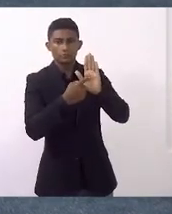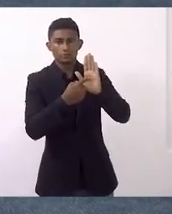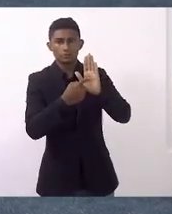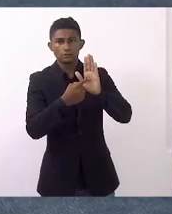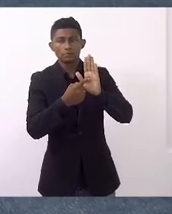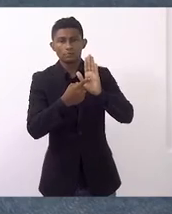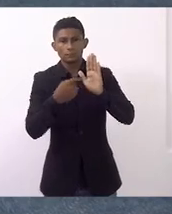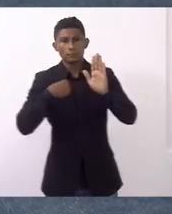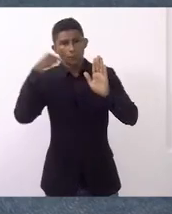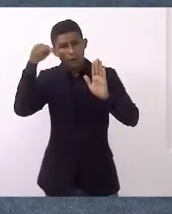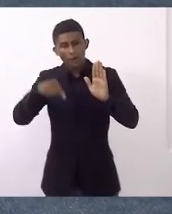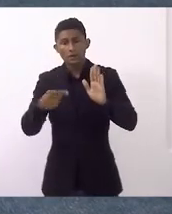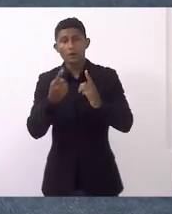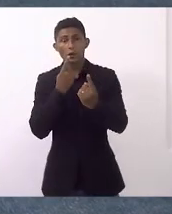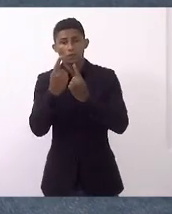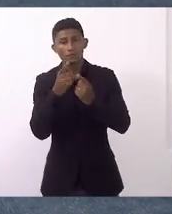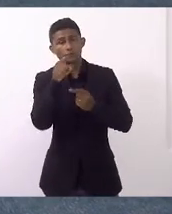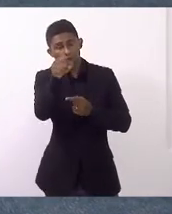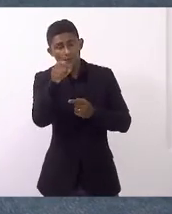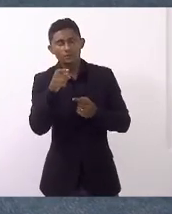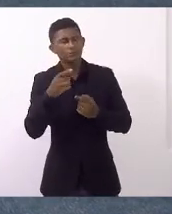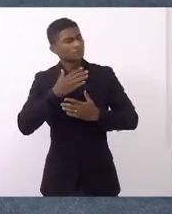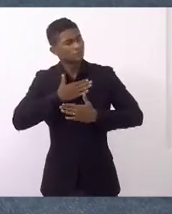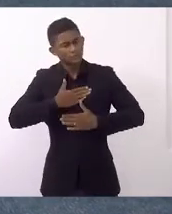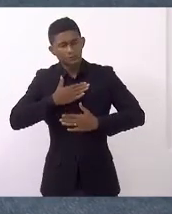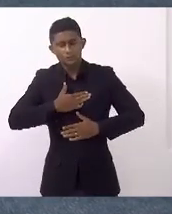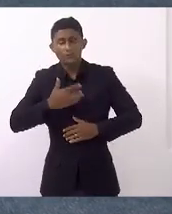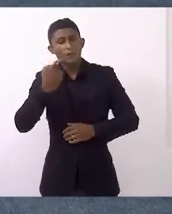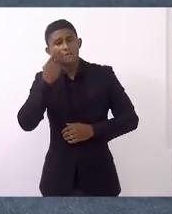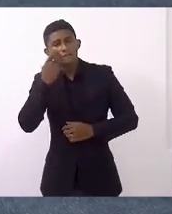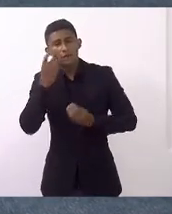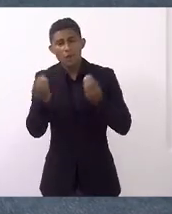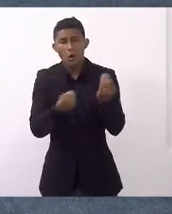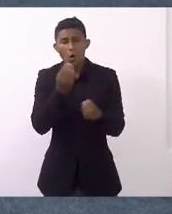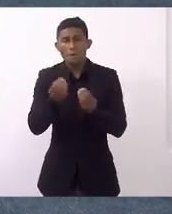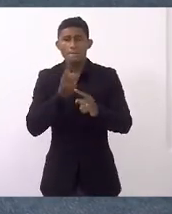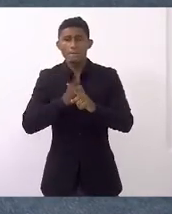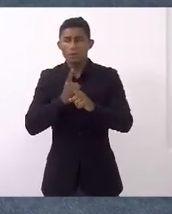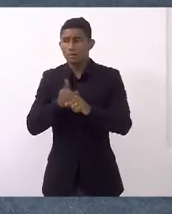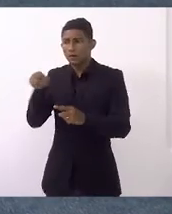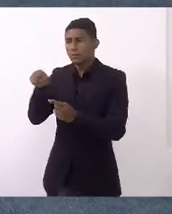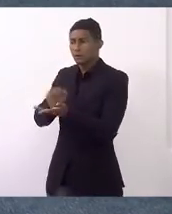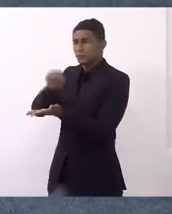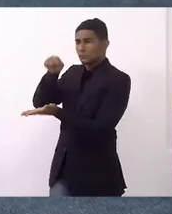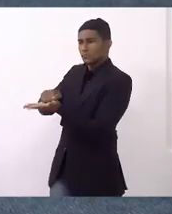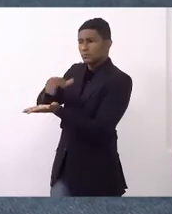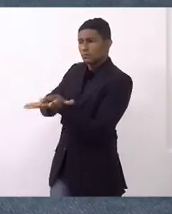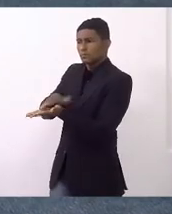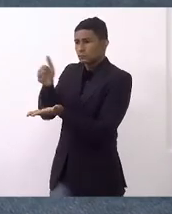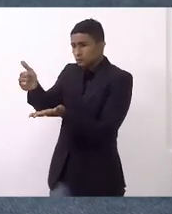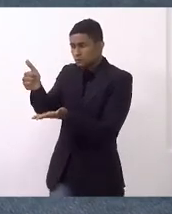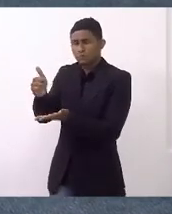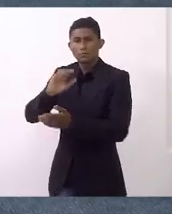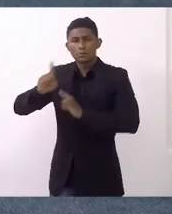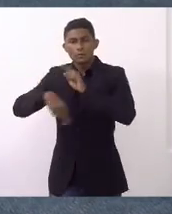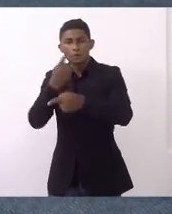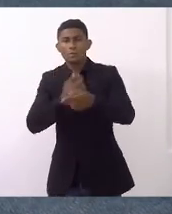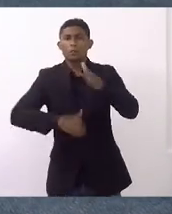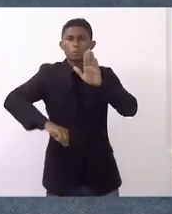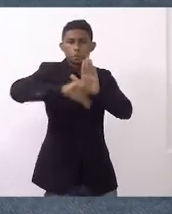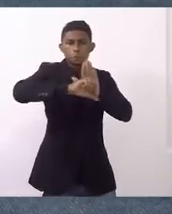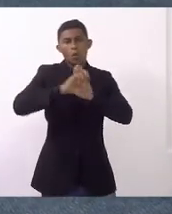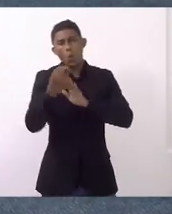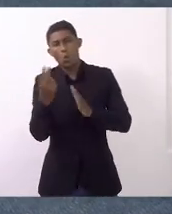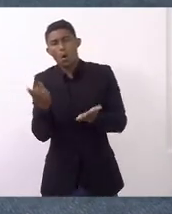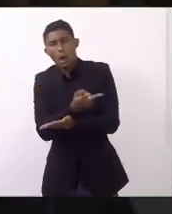com Vossa Excelência com uma tranquilidade, discernir melhor sobre o ato de autuar e o ato de sancionar a partir de um procedimento que se baseia numa primeira